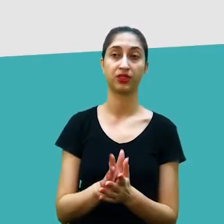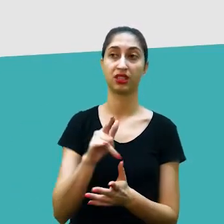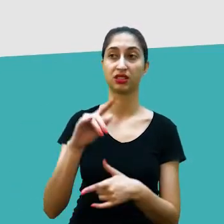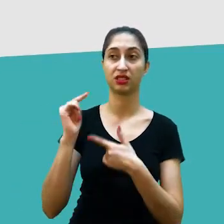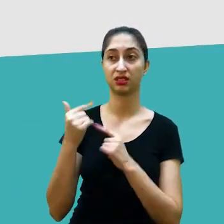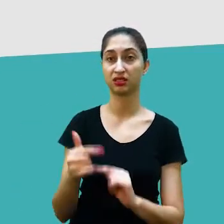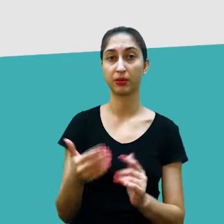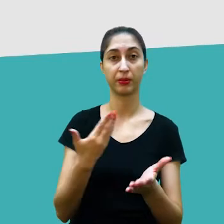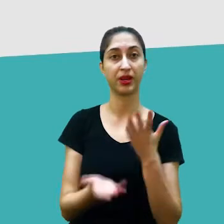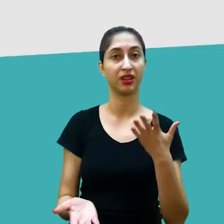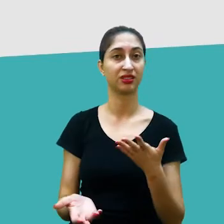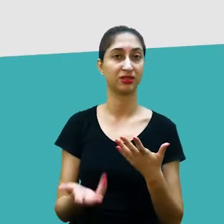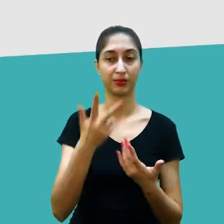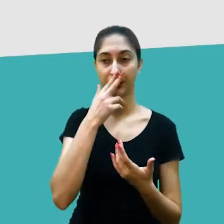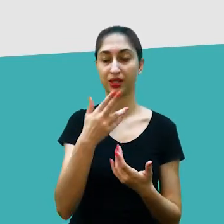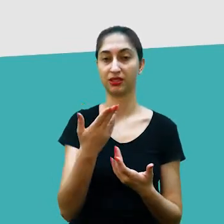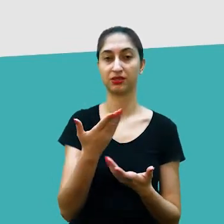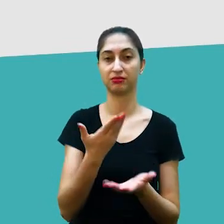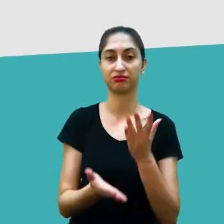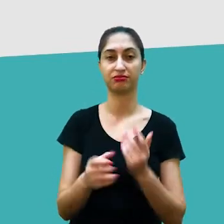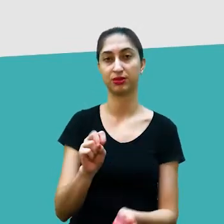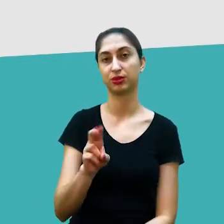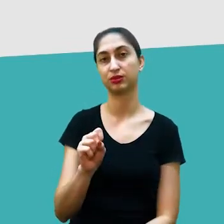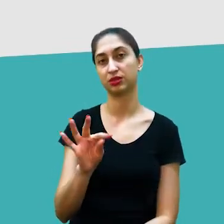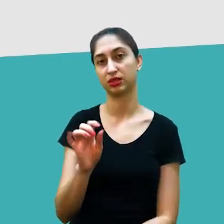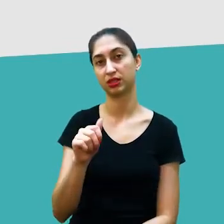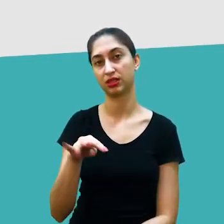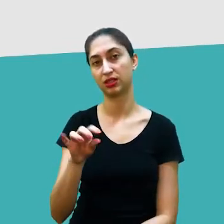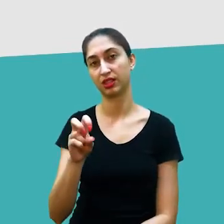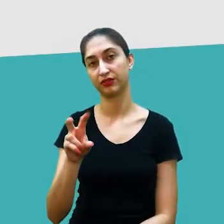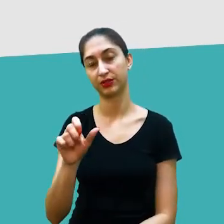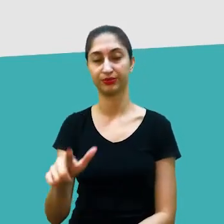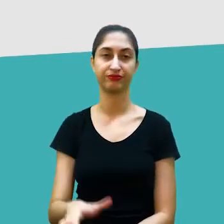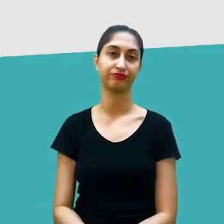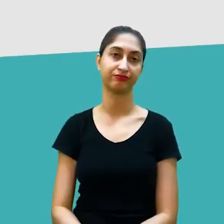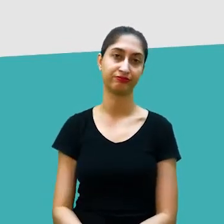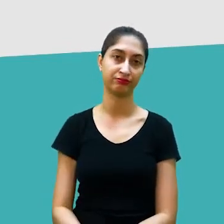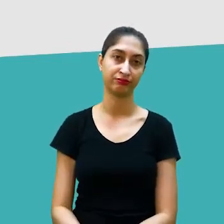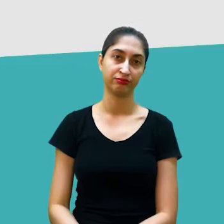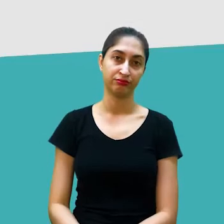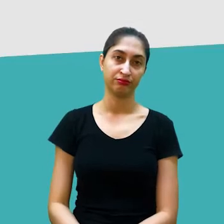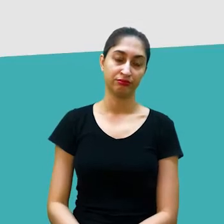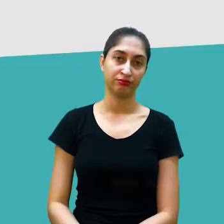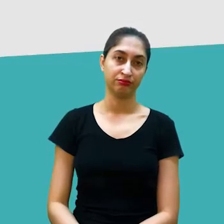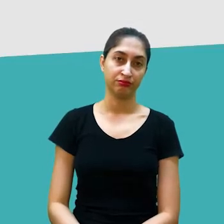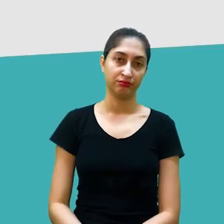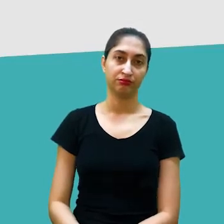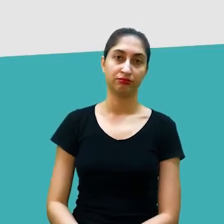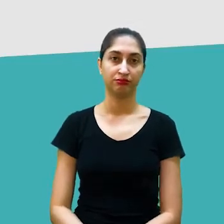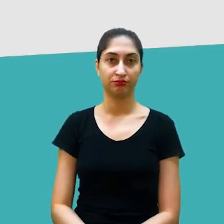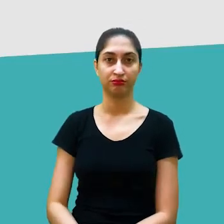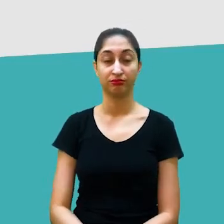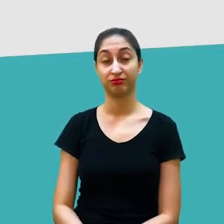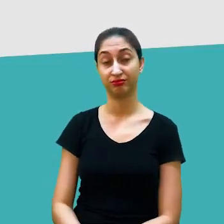deixando as produções menos sustentáveis, né? Então o volume, né? O